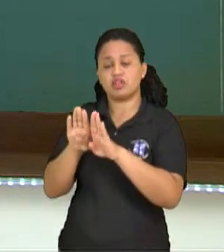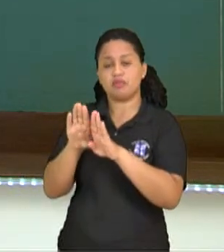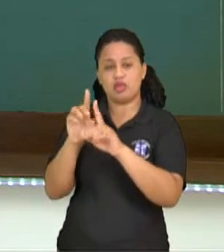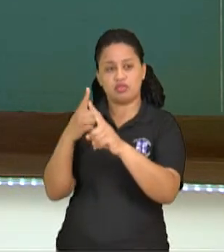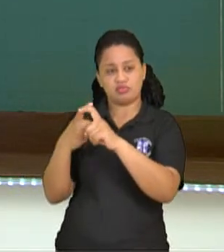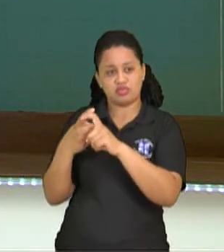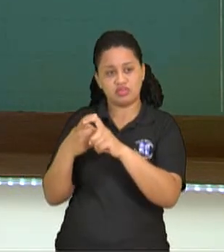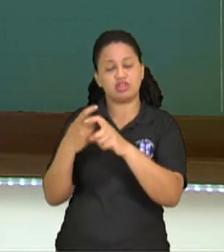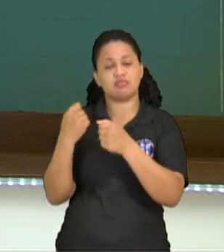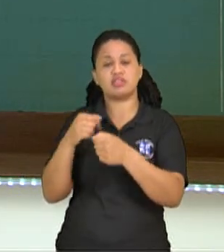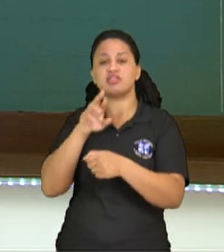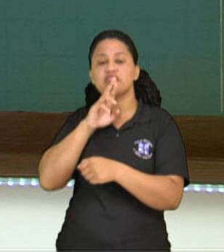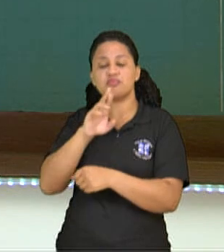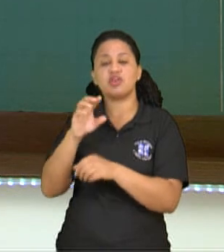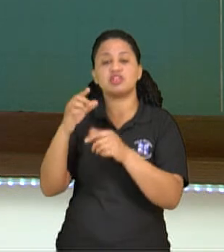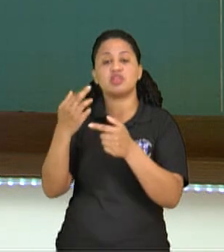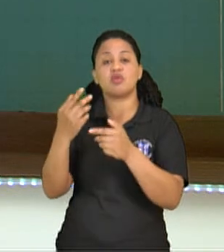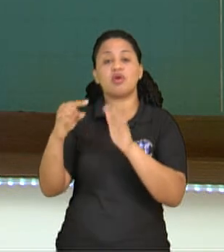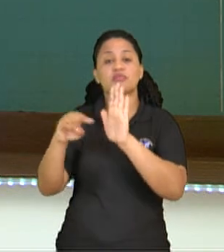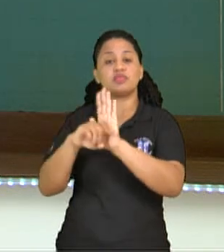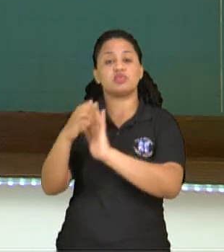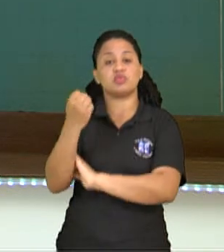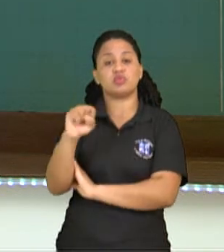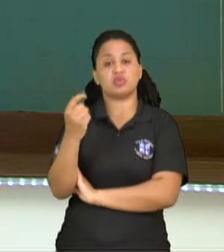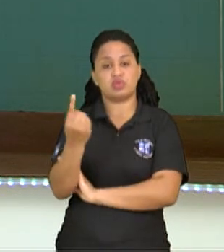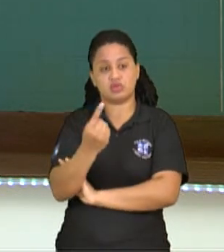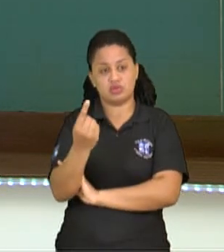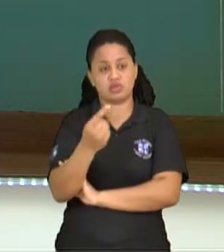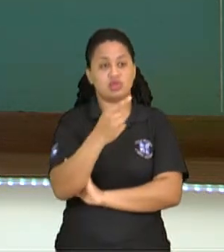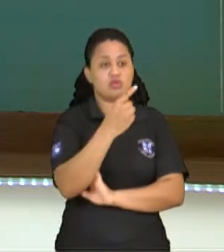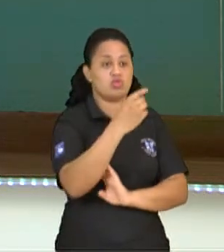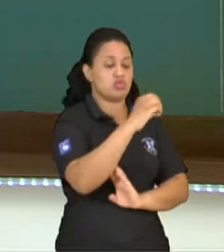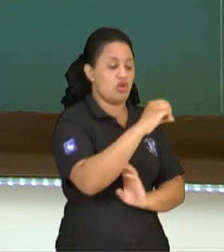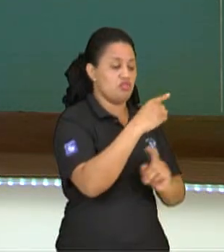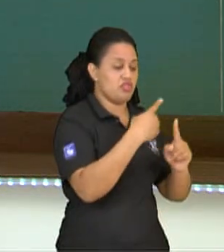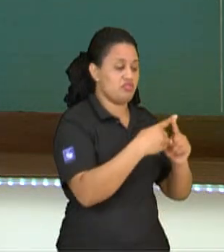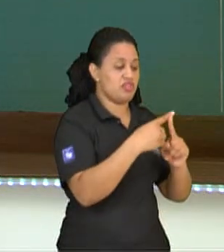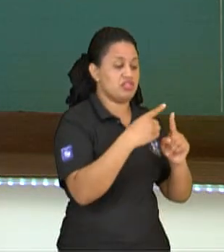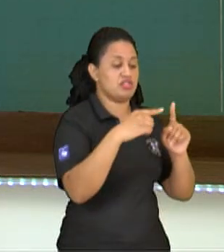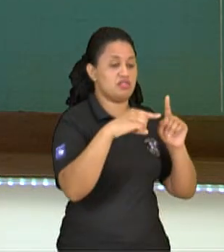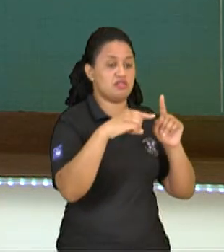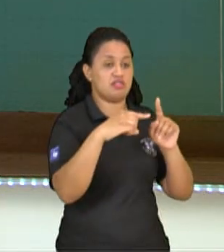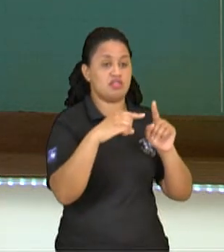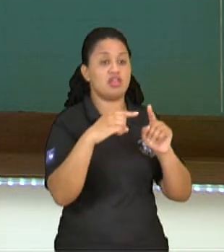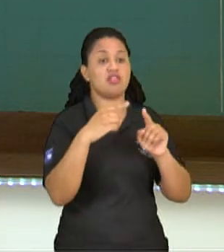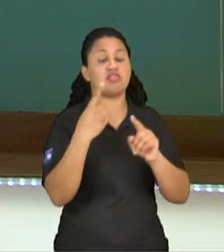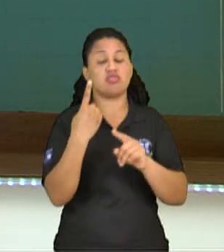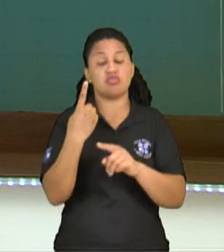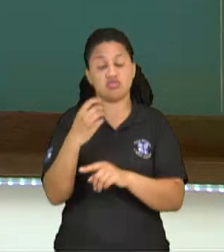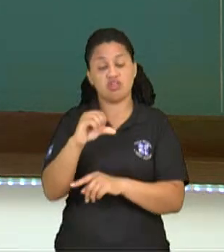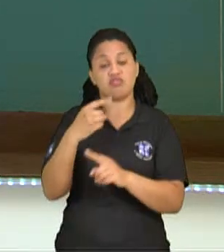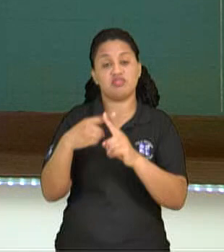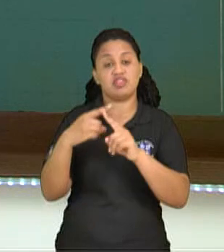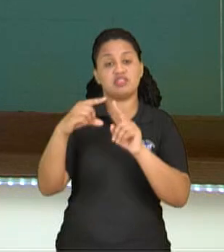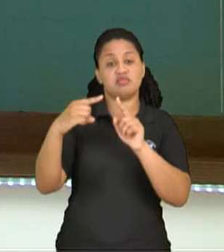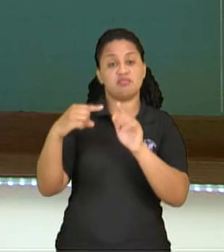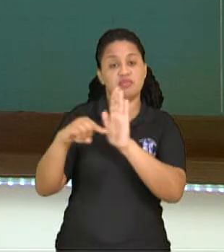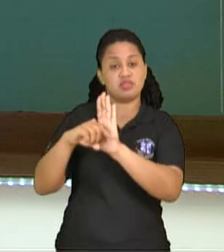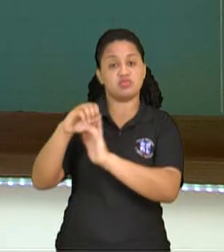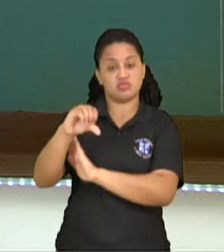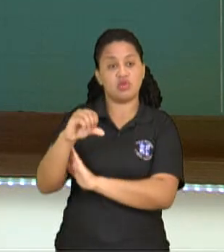a multiplicação tem que dar menos 81. Então, 9 vezes menos 9 é menos 81. E 9 menos 9 é zero,